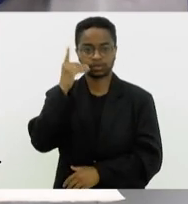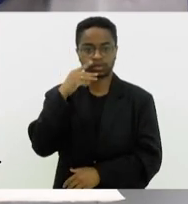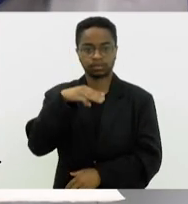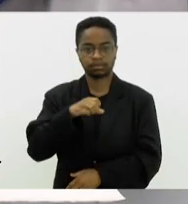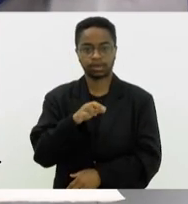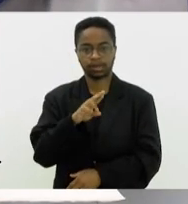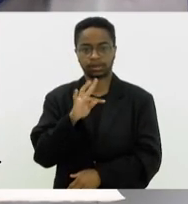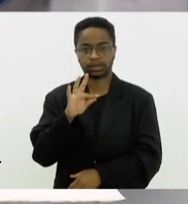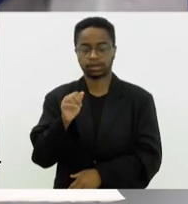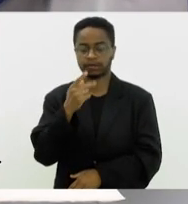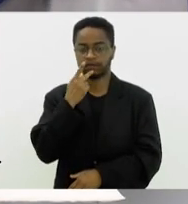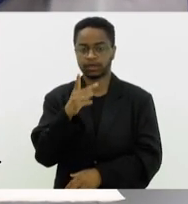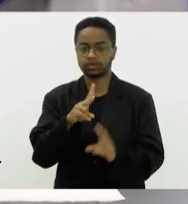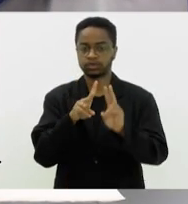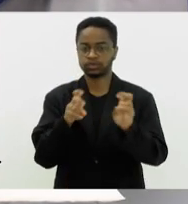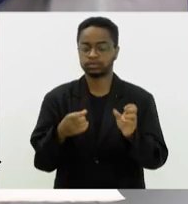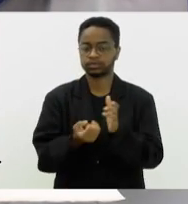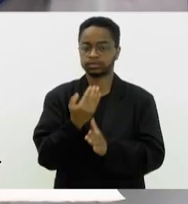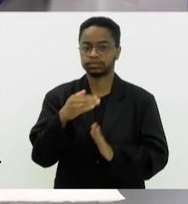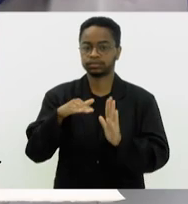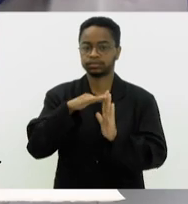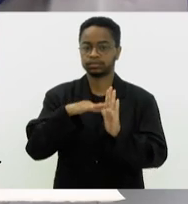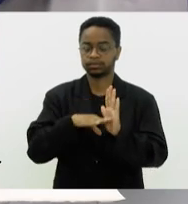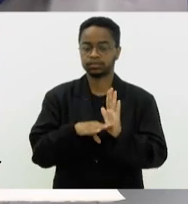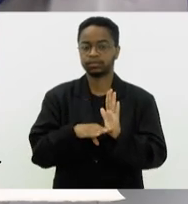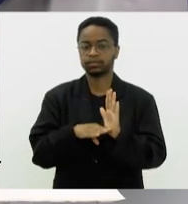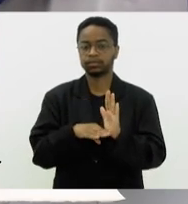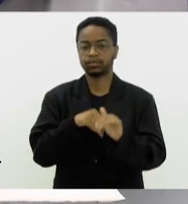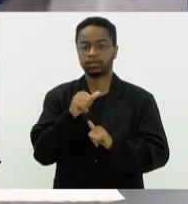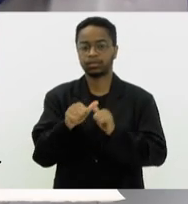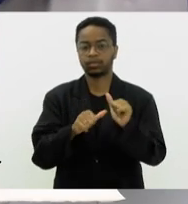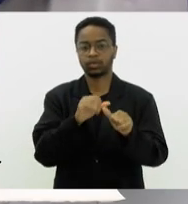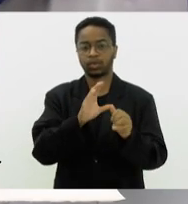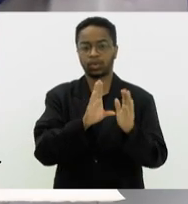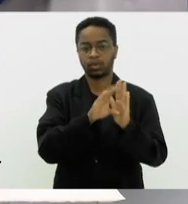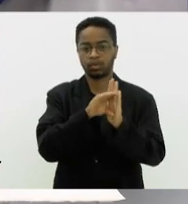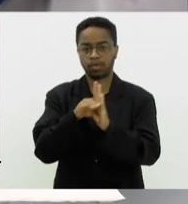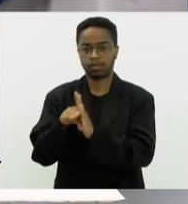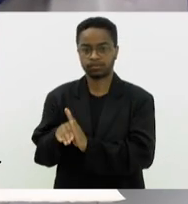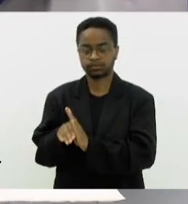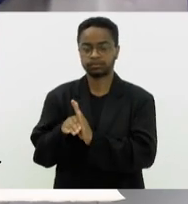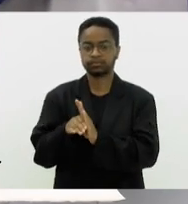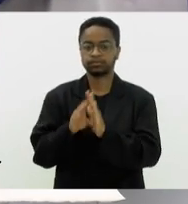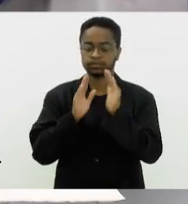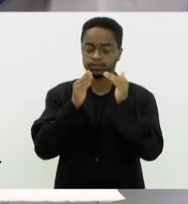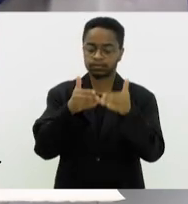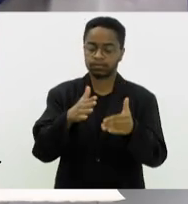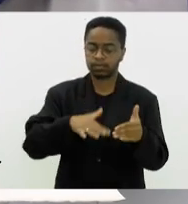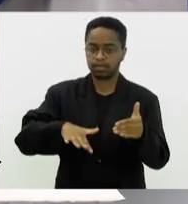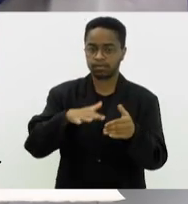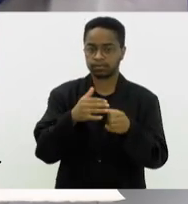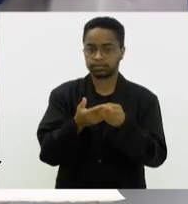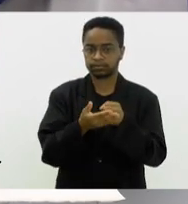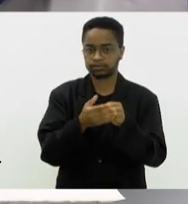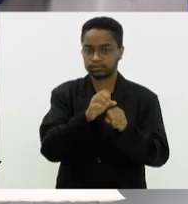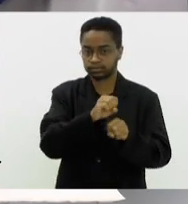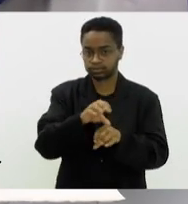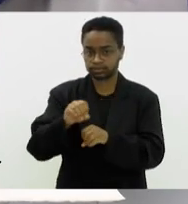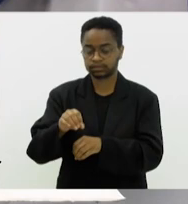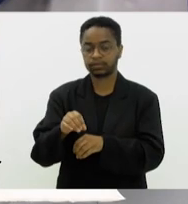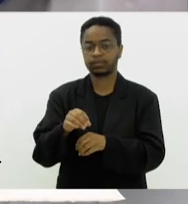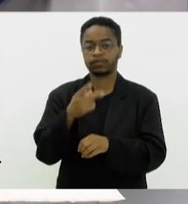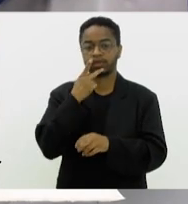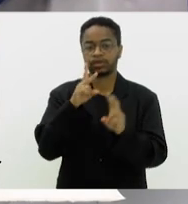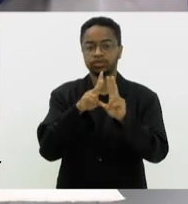que dispõe sobre a criação do programa Ressignificando Conceitos, para, com base na educação, contribuir para a prevenção da violência contra